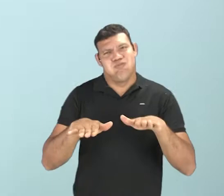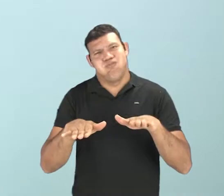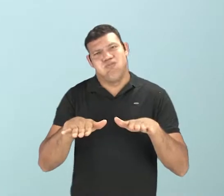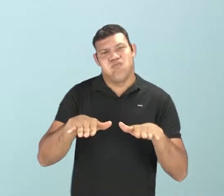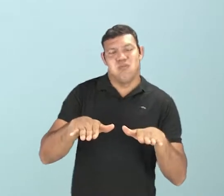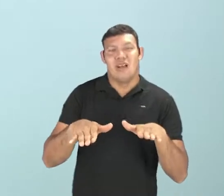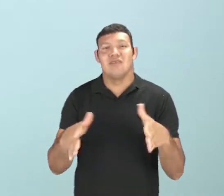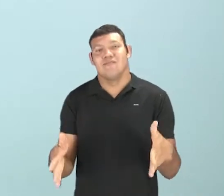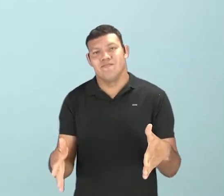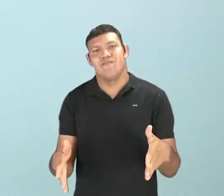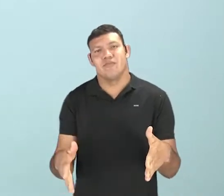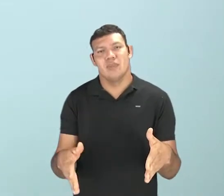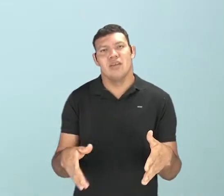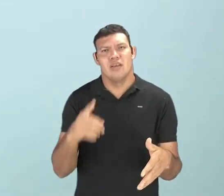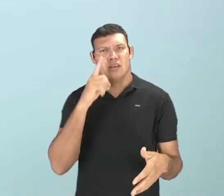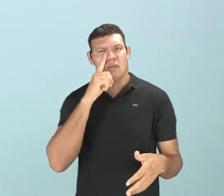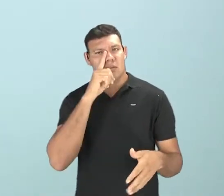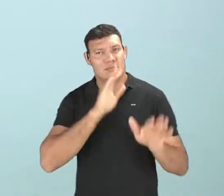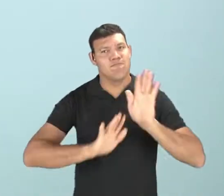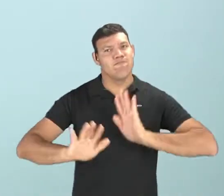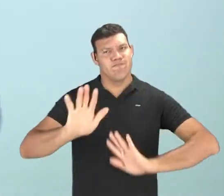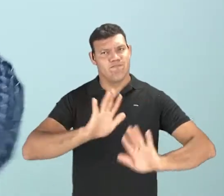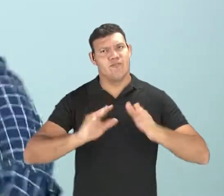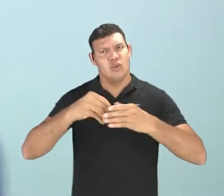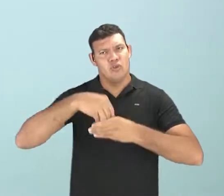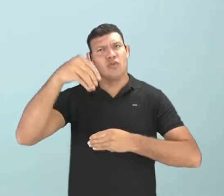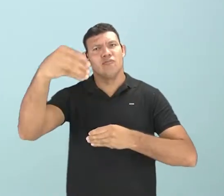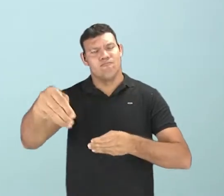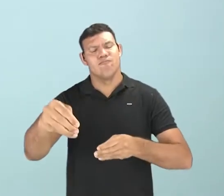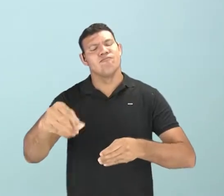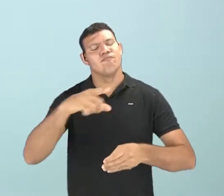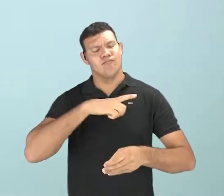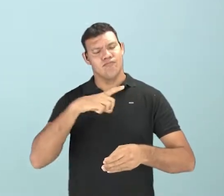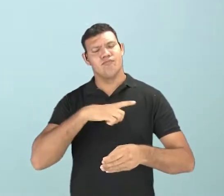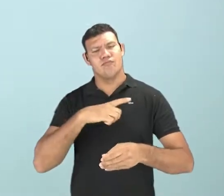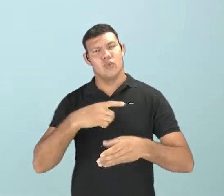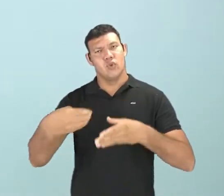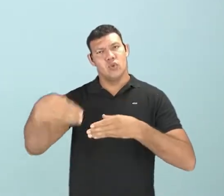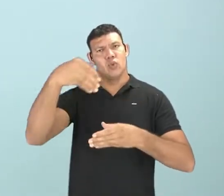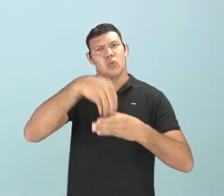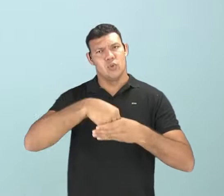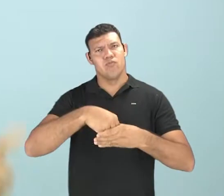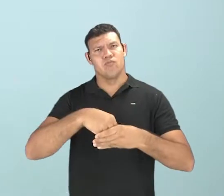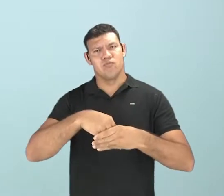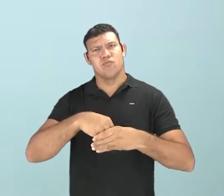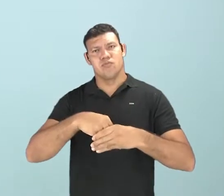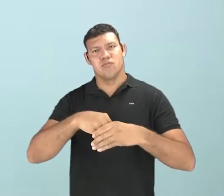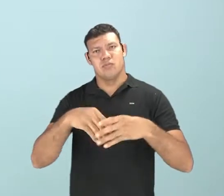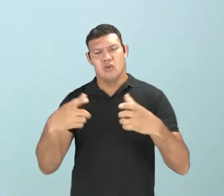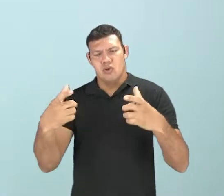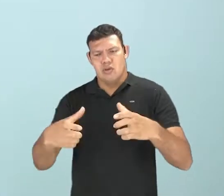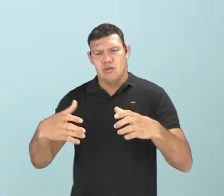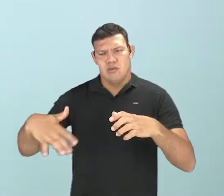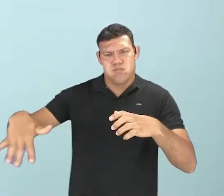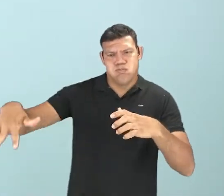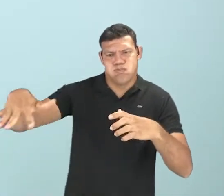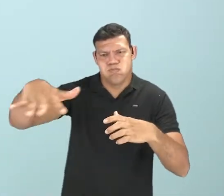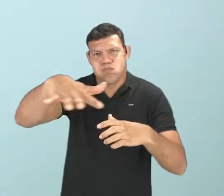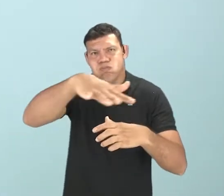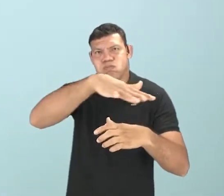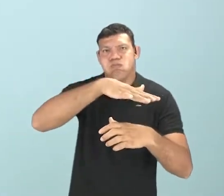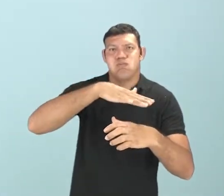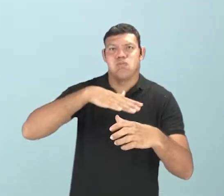ameaças externas, há ameaças internas, há movimentos nacionais em volta dessa União Soviética. Não estava dando mais